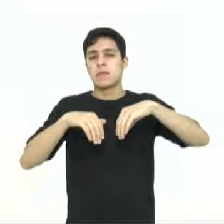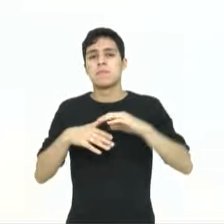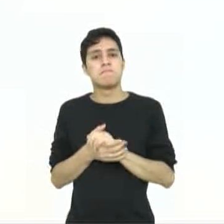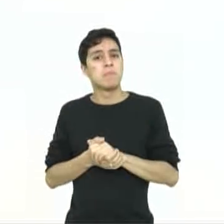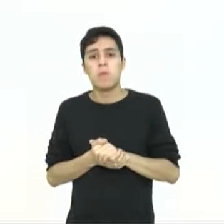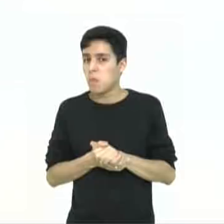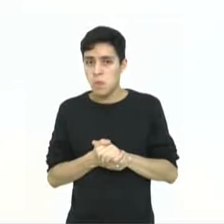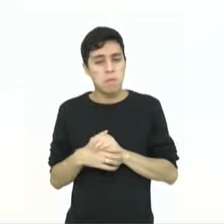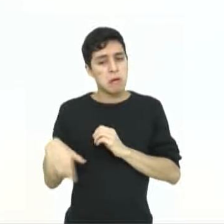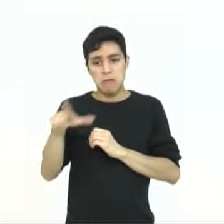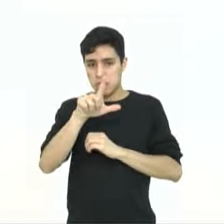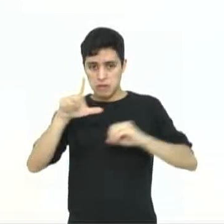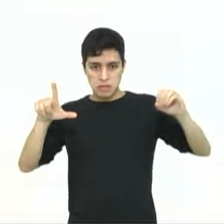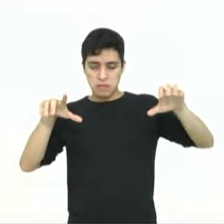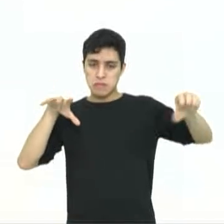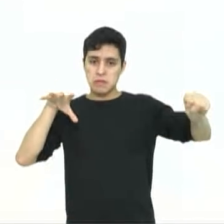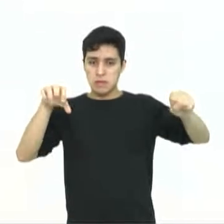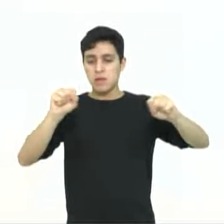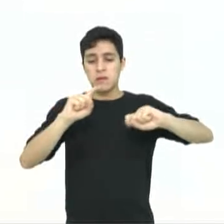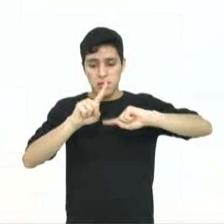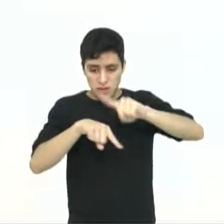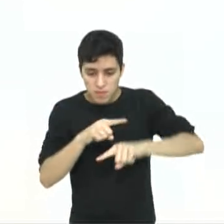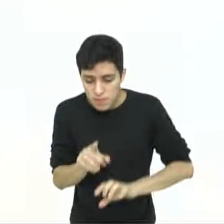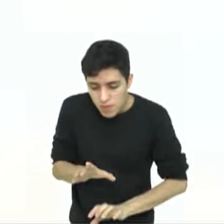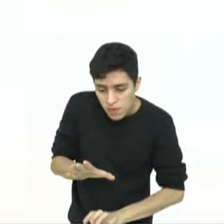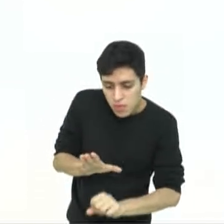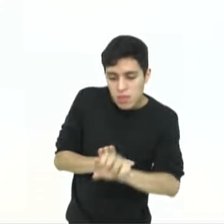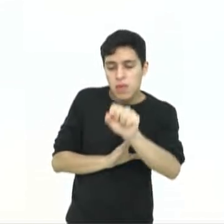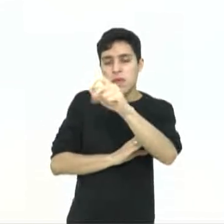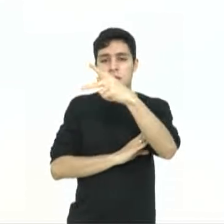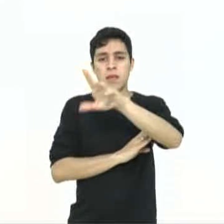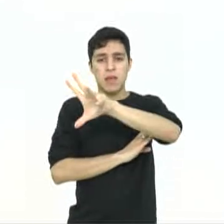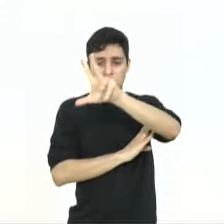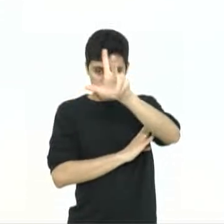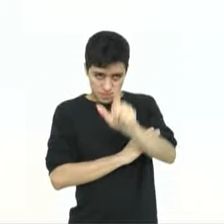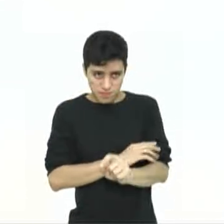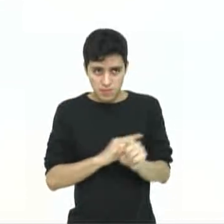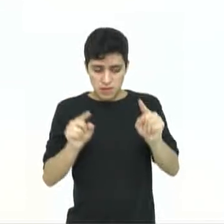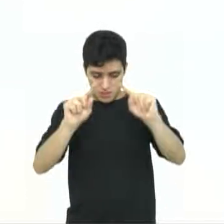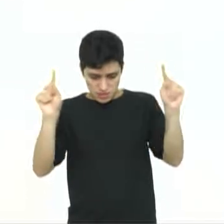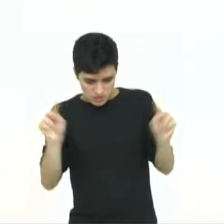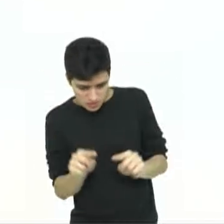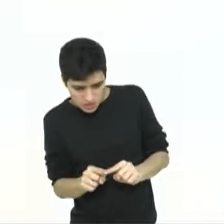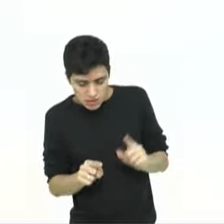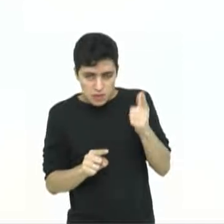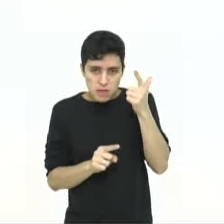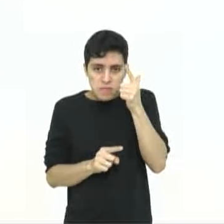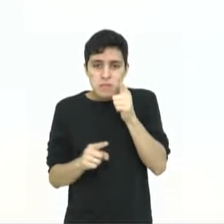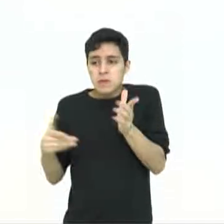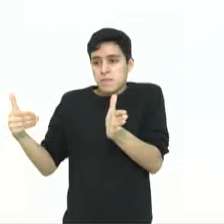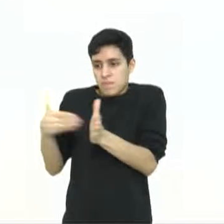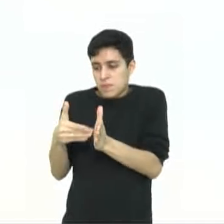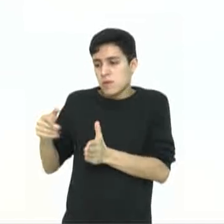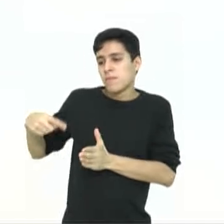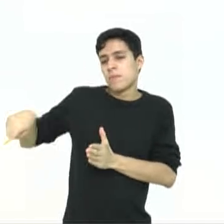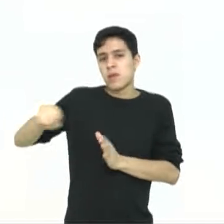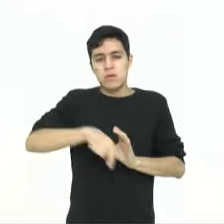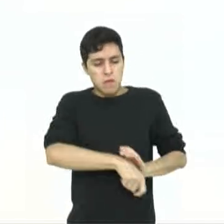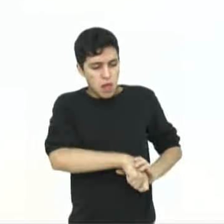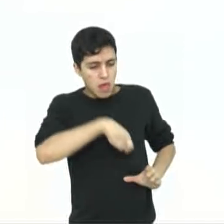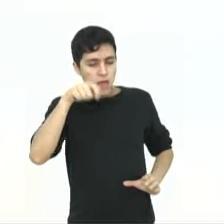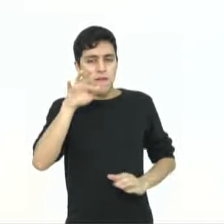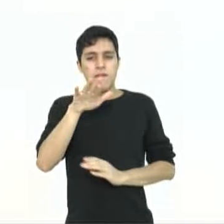olha só isso, até o extremo oeste da Europa. Tem uma imagem aí, professor? Pronto, está aqui. Arábia Saudita,